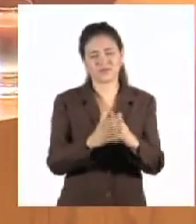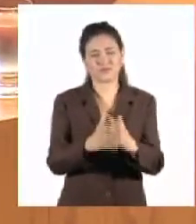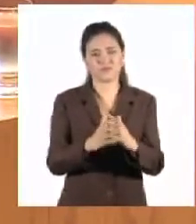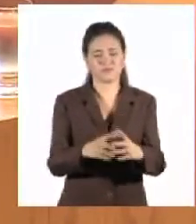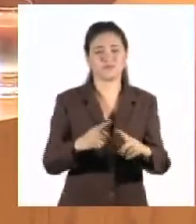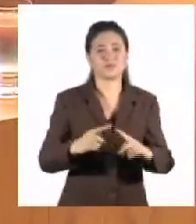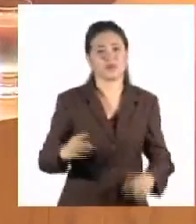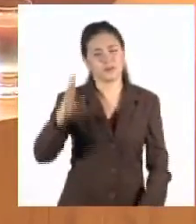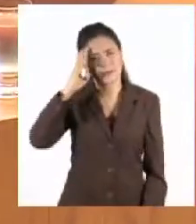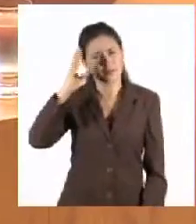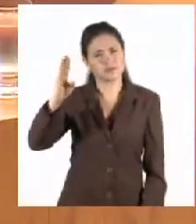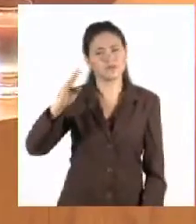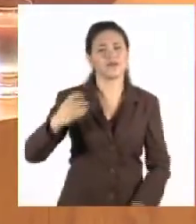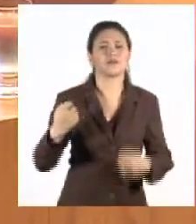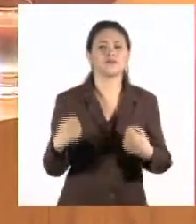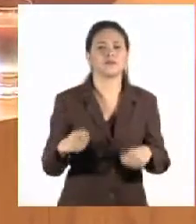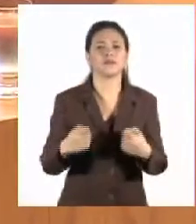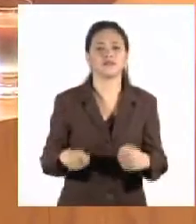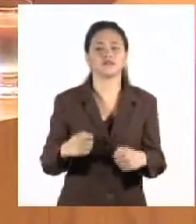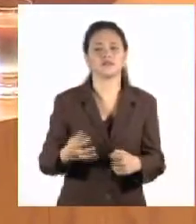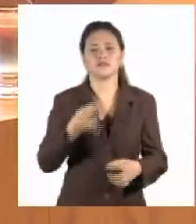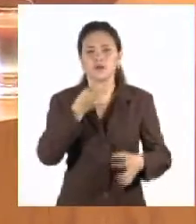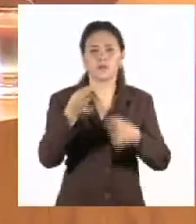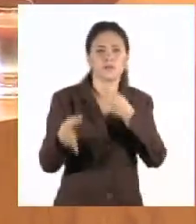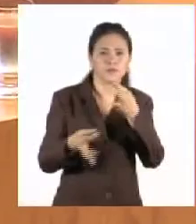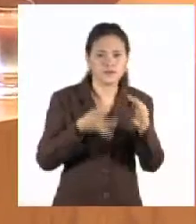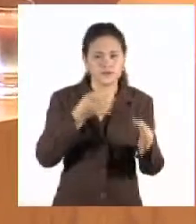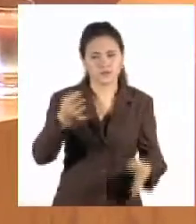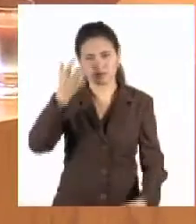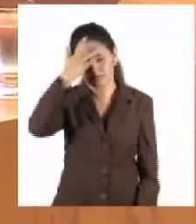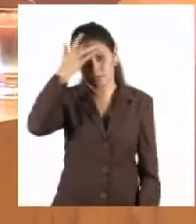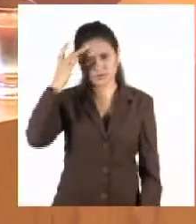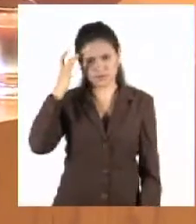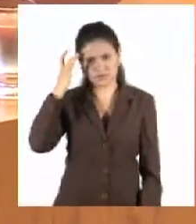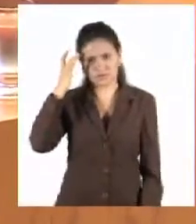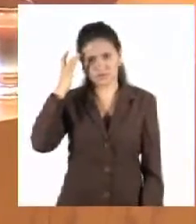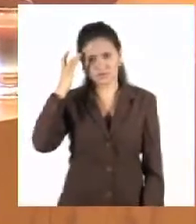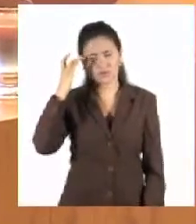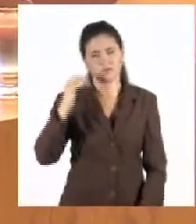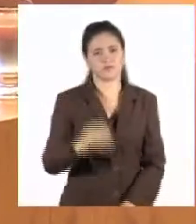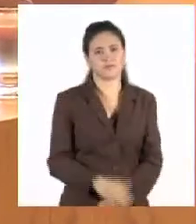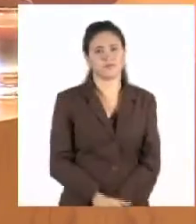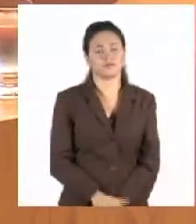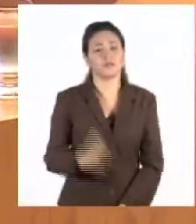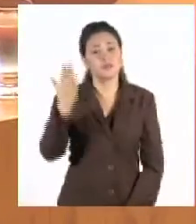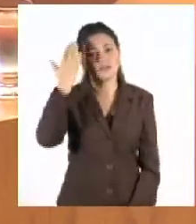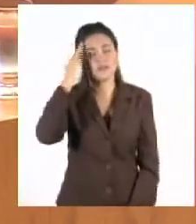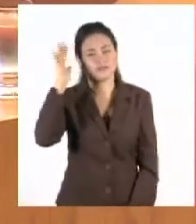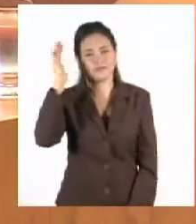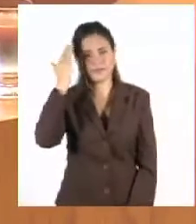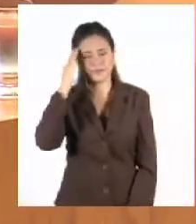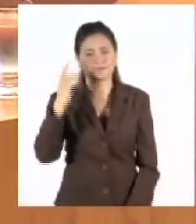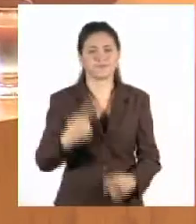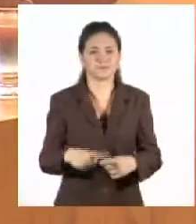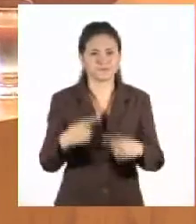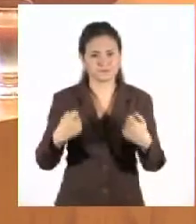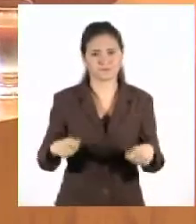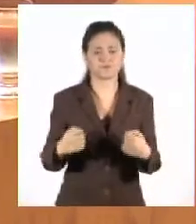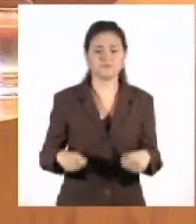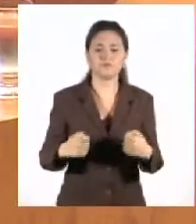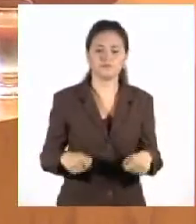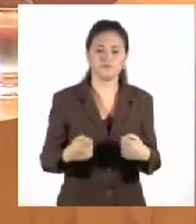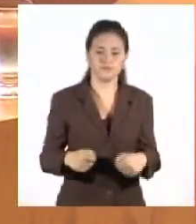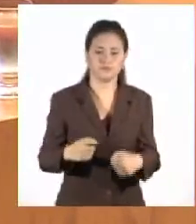estar sempre, acima de tudo, ouvindo as pessoas, buscando essa compreensão tão necessária realmente, até para que